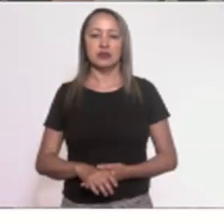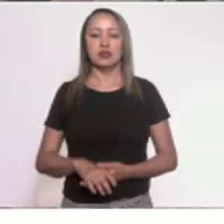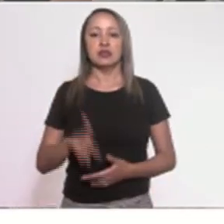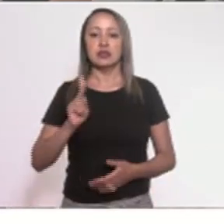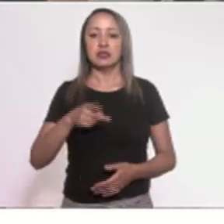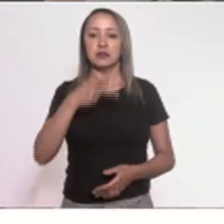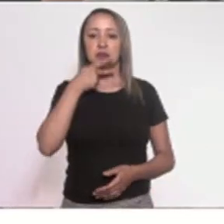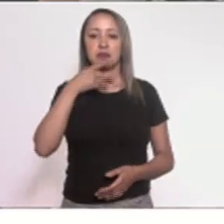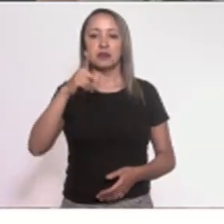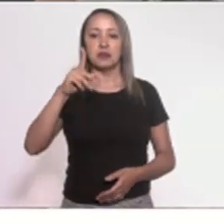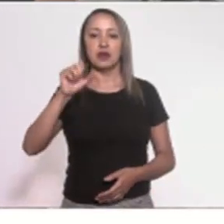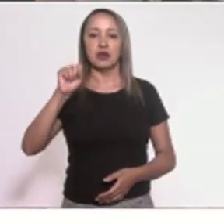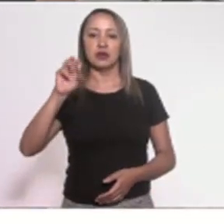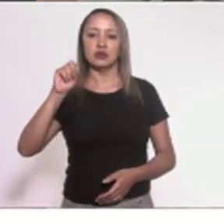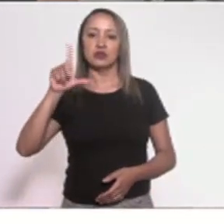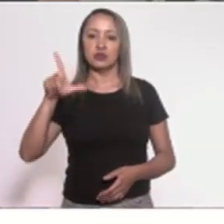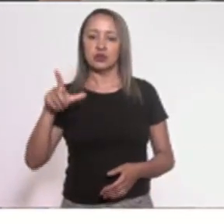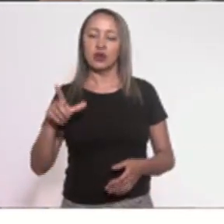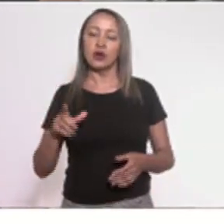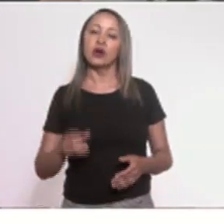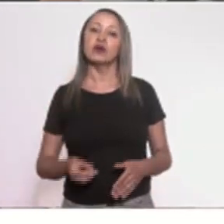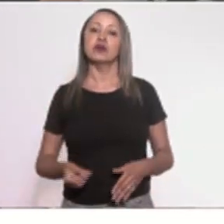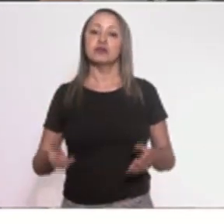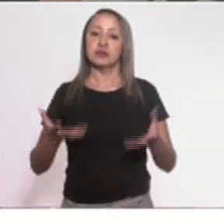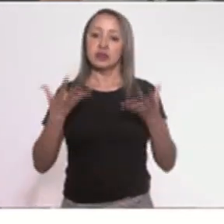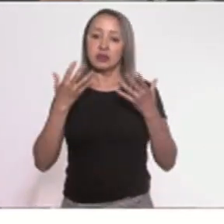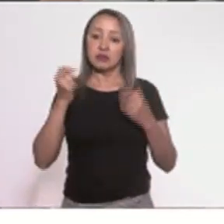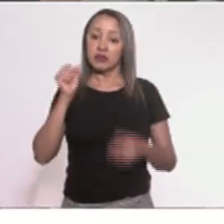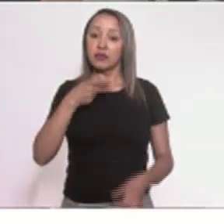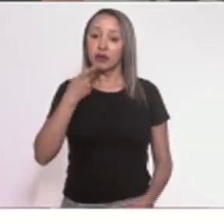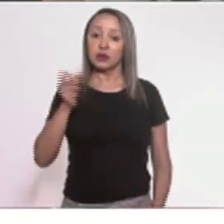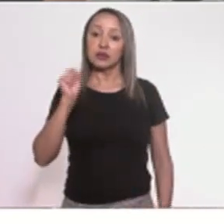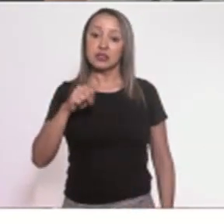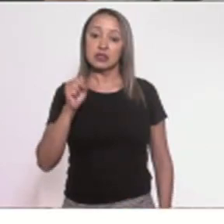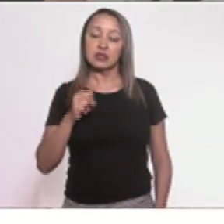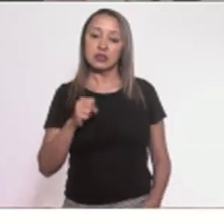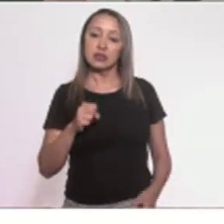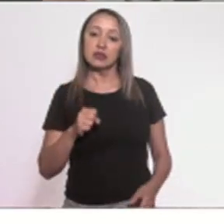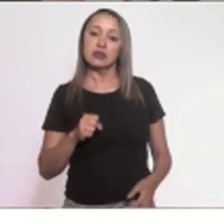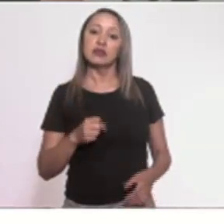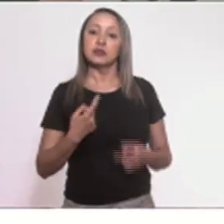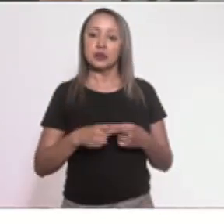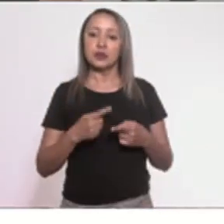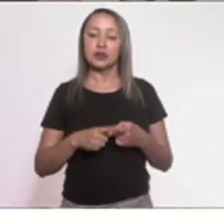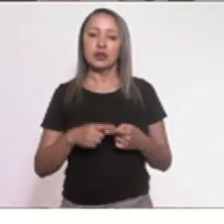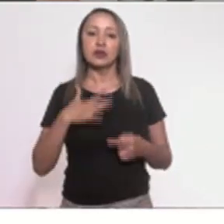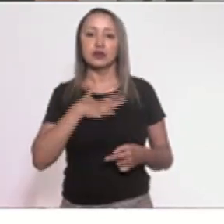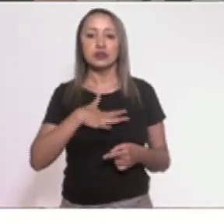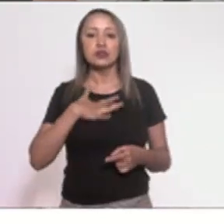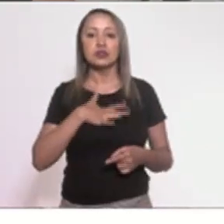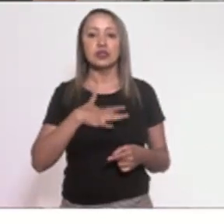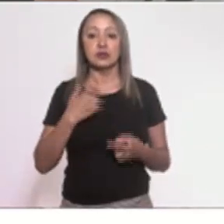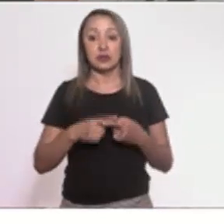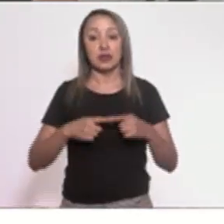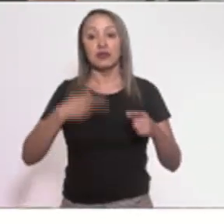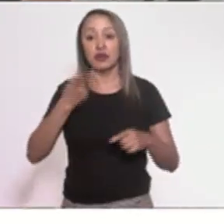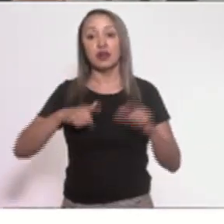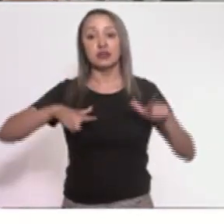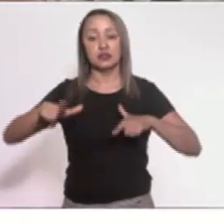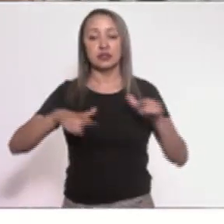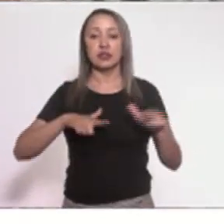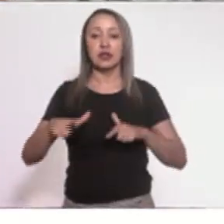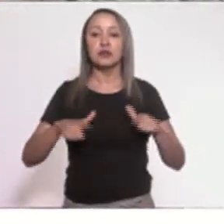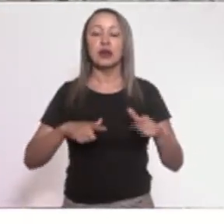PSOL votou favorável. Por quê? Concordamos com o mérito do projeto. Ele versa exatamente sobre trabalhadores tendo que